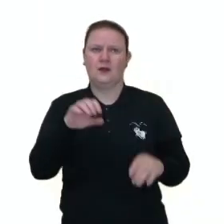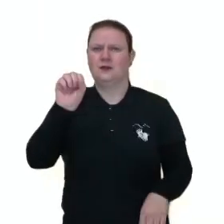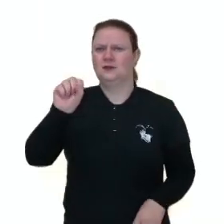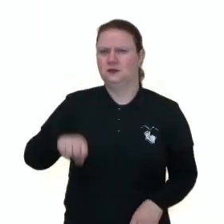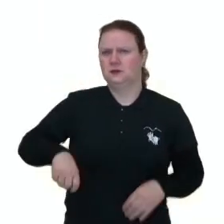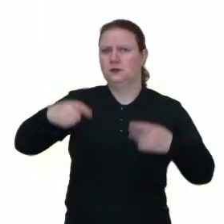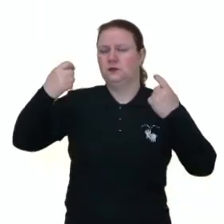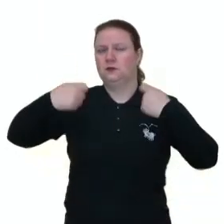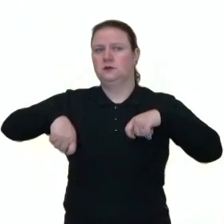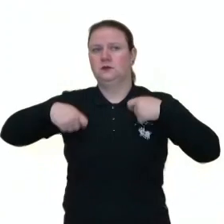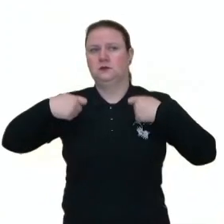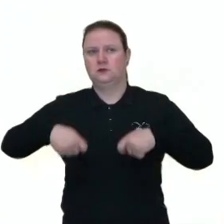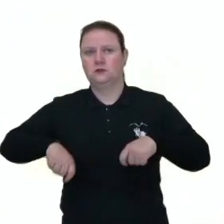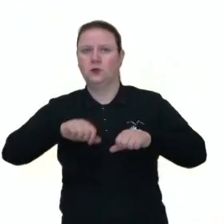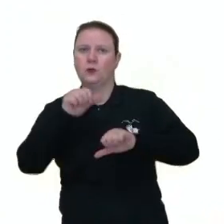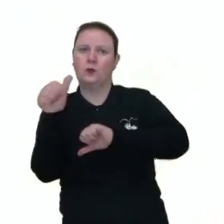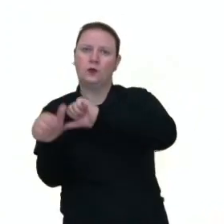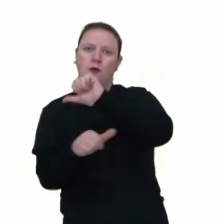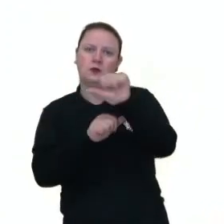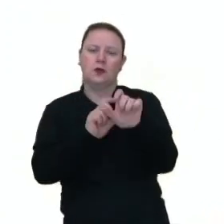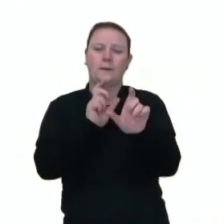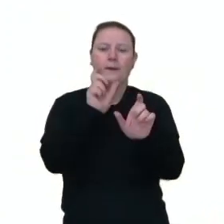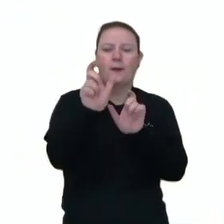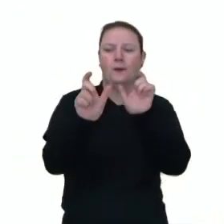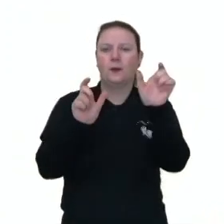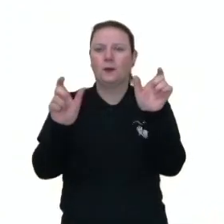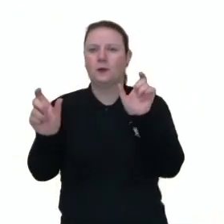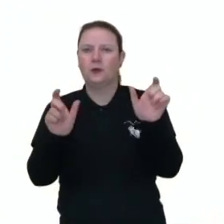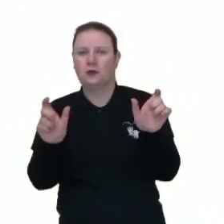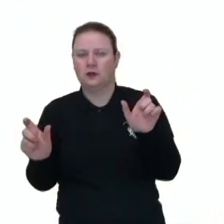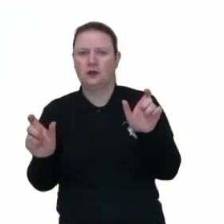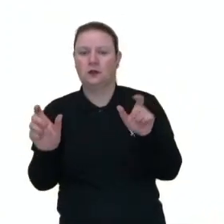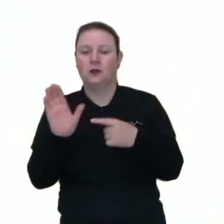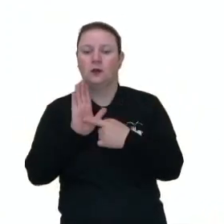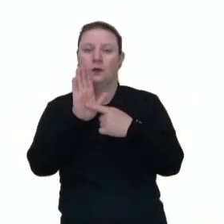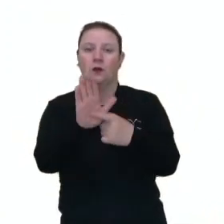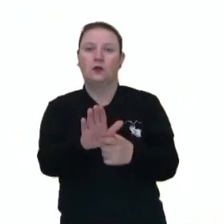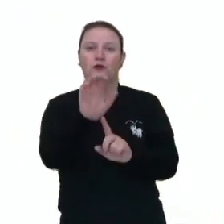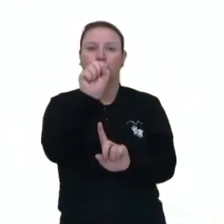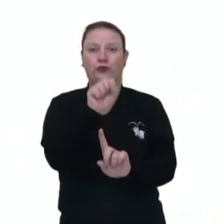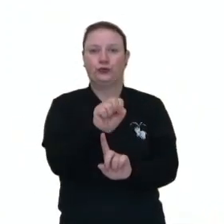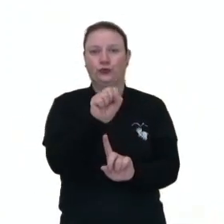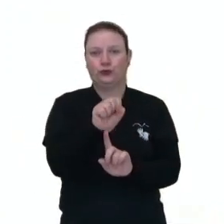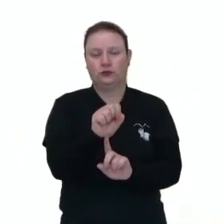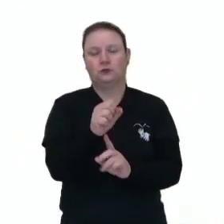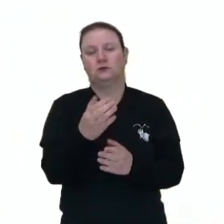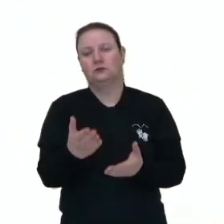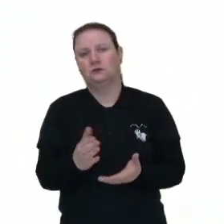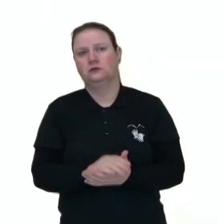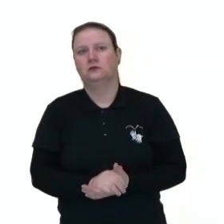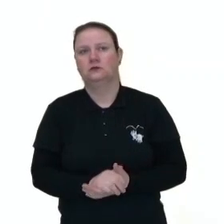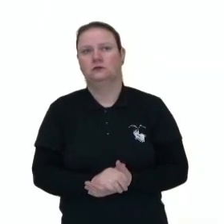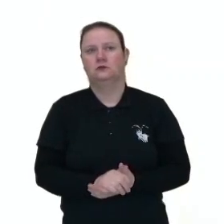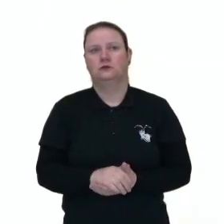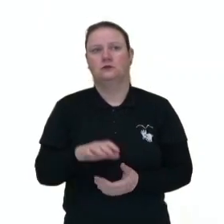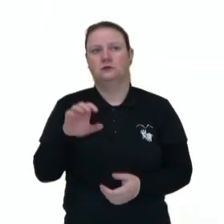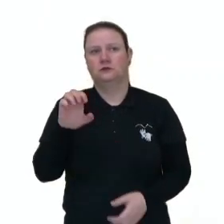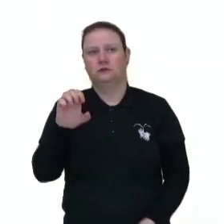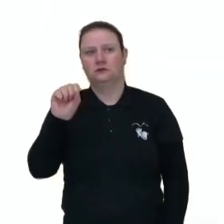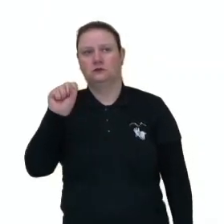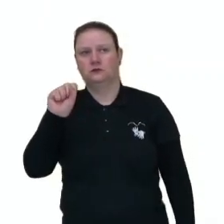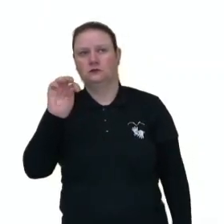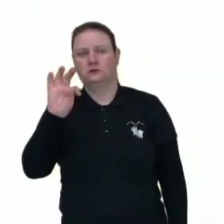Foi necessário sim alterar todas as palavras que fazem referência ao sujeito, como as palavras esta, é